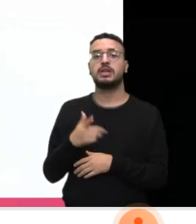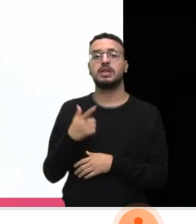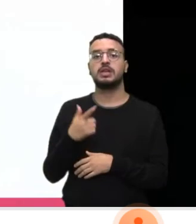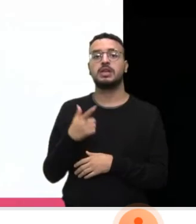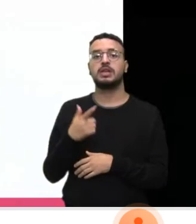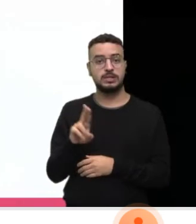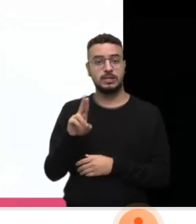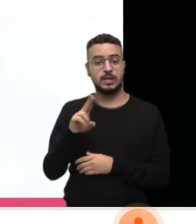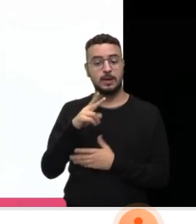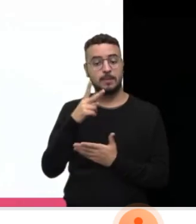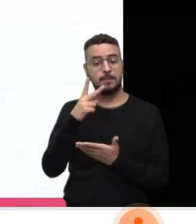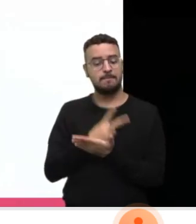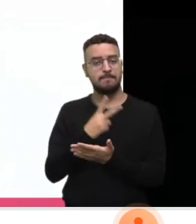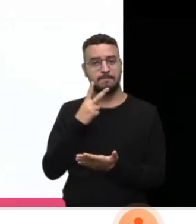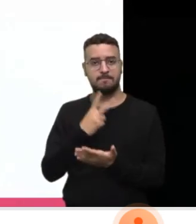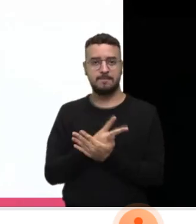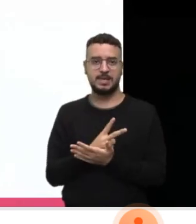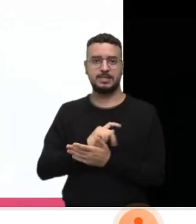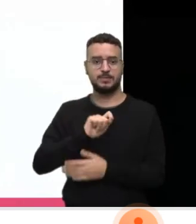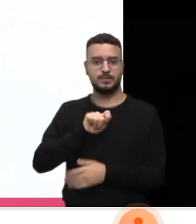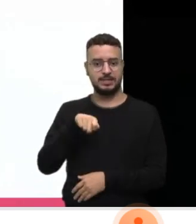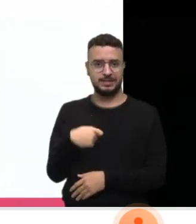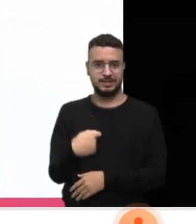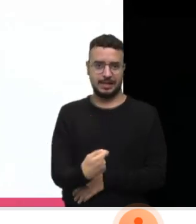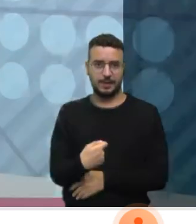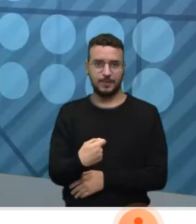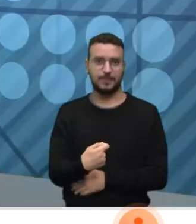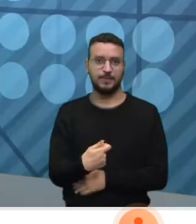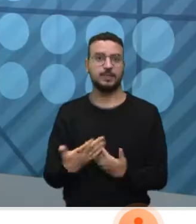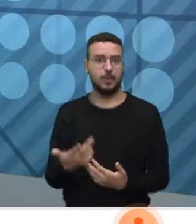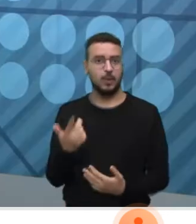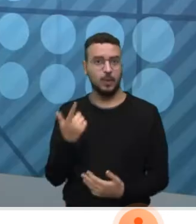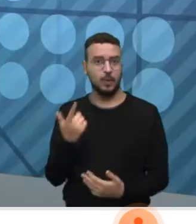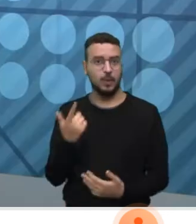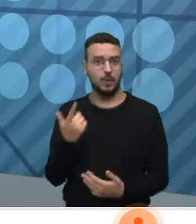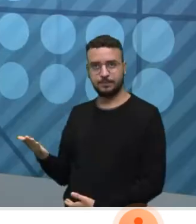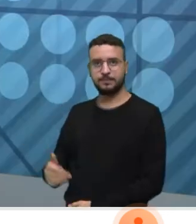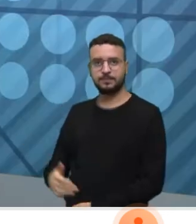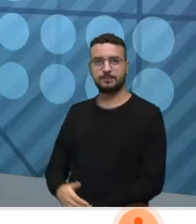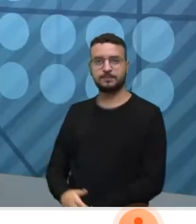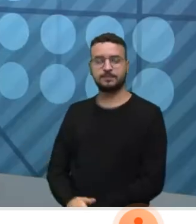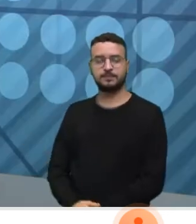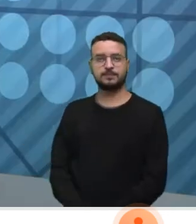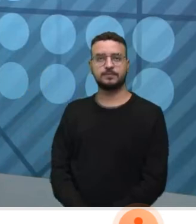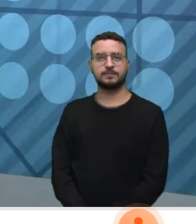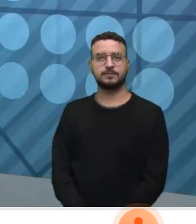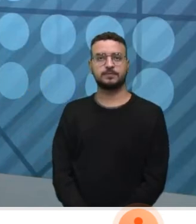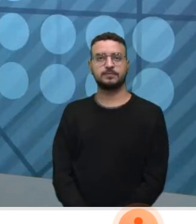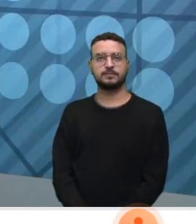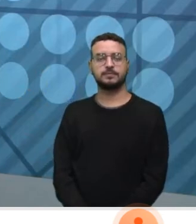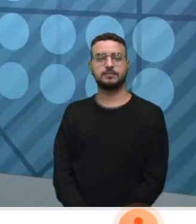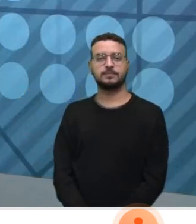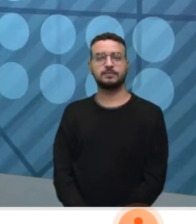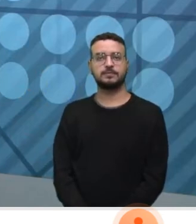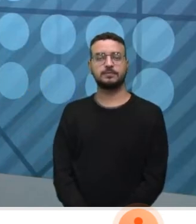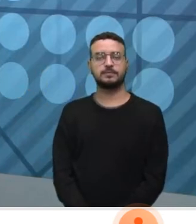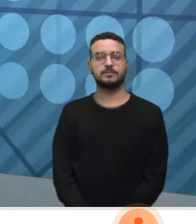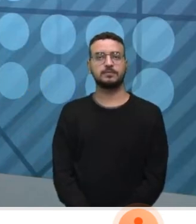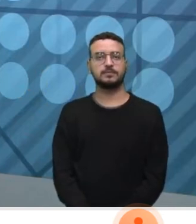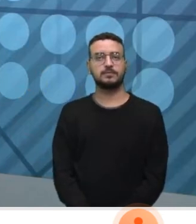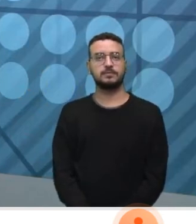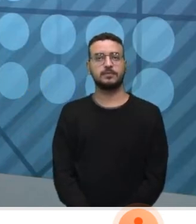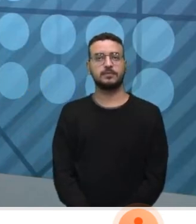mesmos sinais do nosso material. Então, professor, esta configuração de mãos, semelhante à letra P, e você